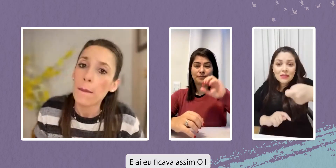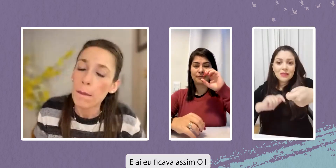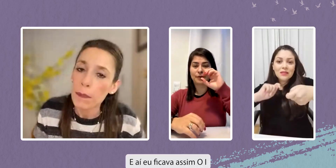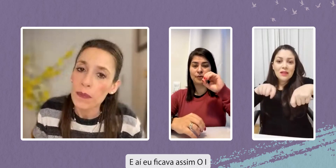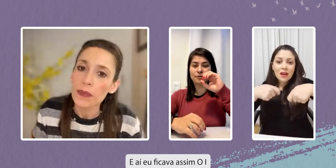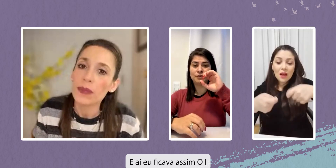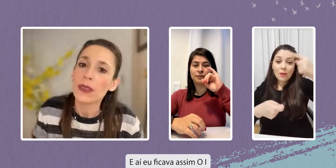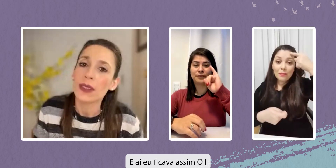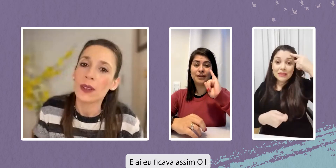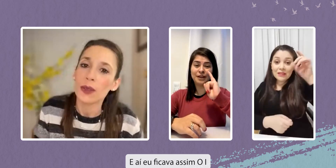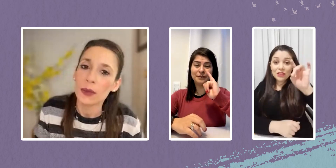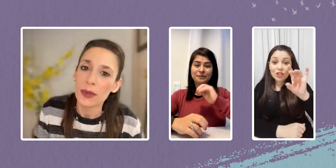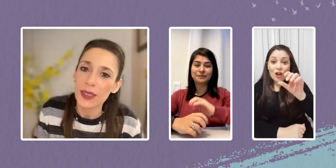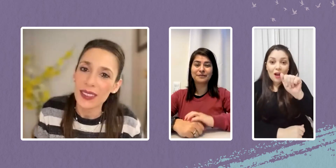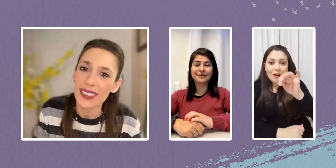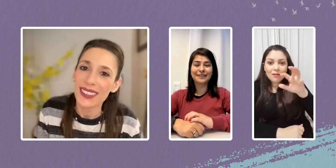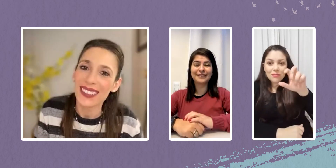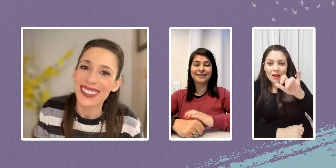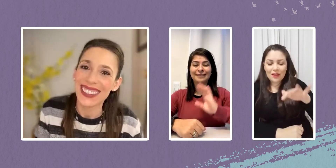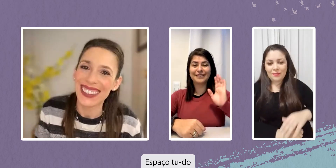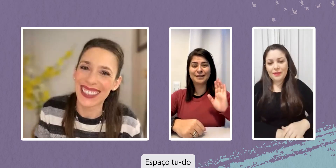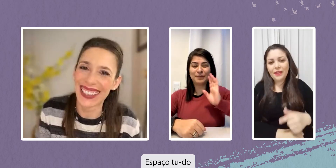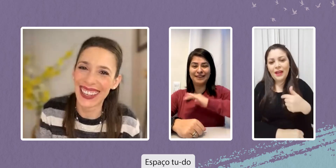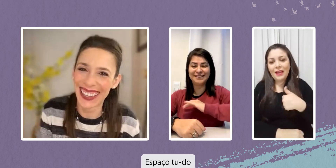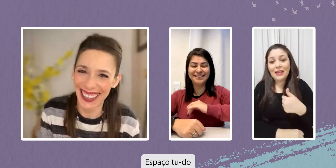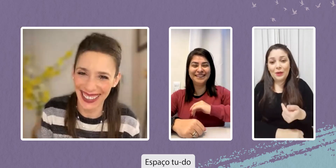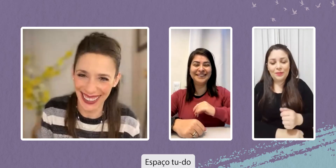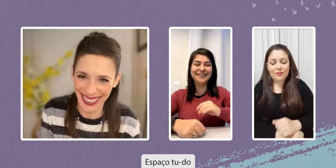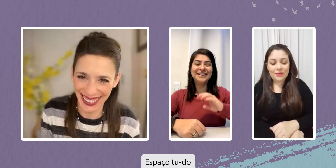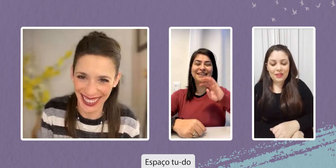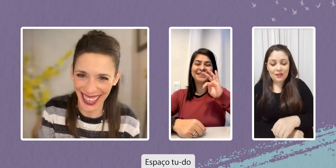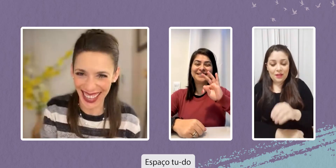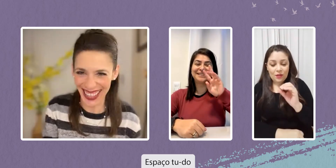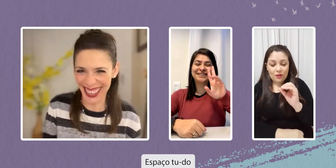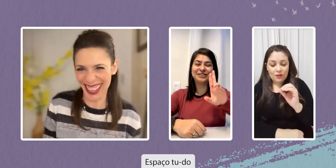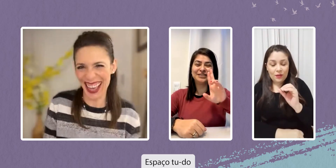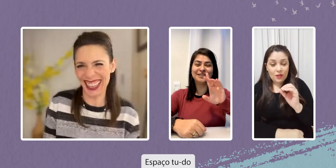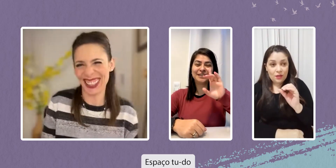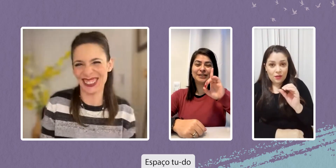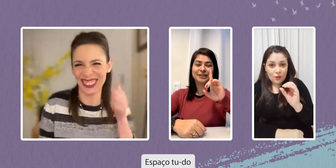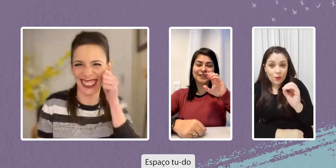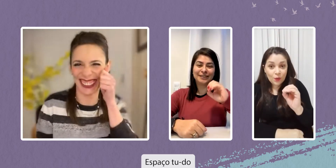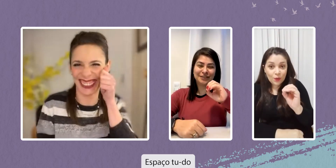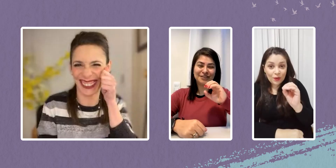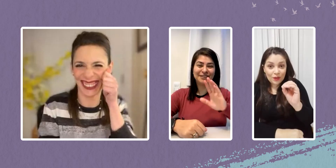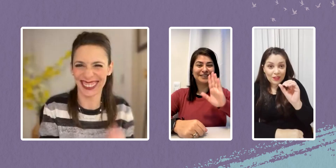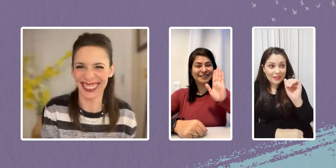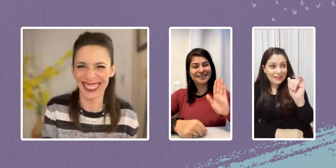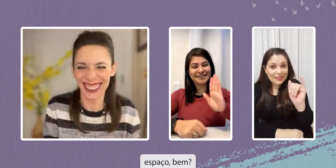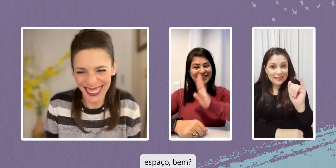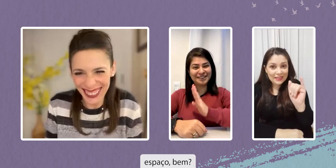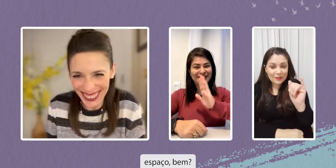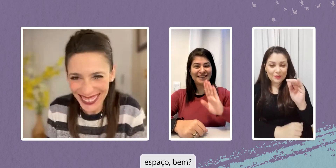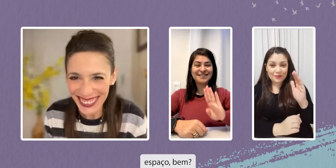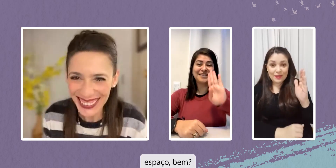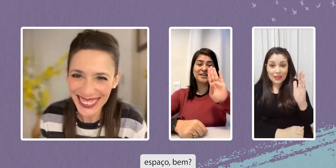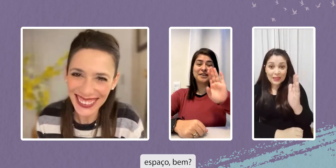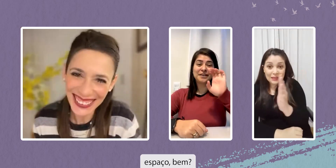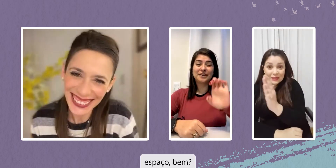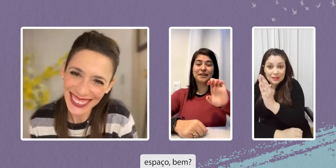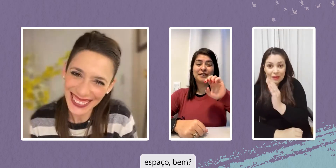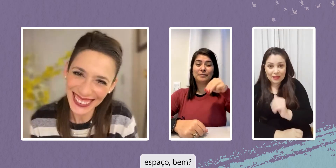assim, o I, espaço, tu, do,